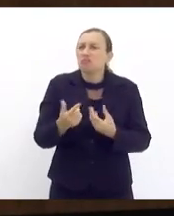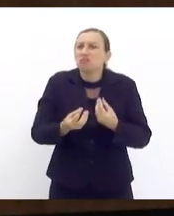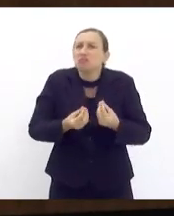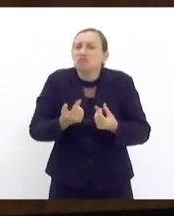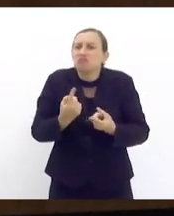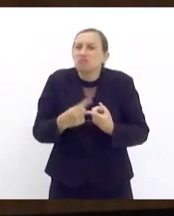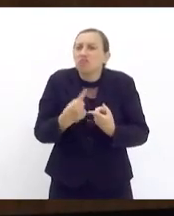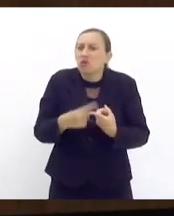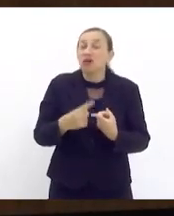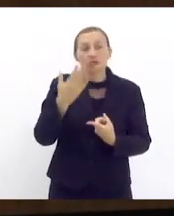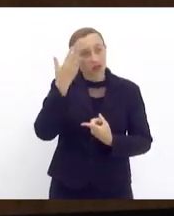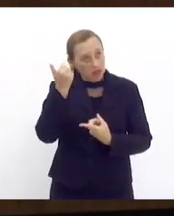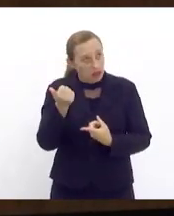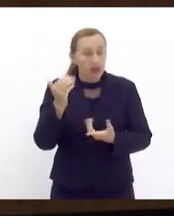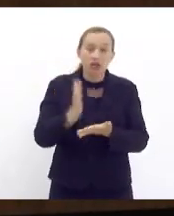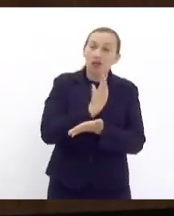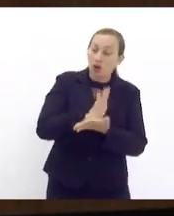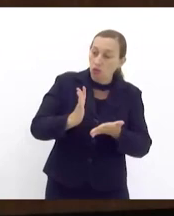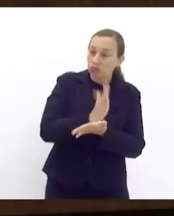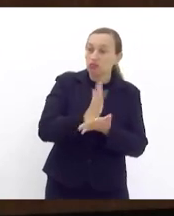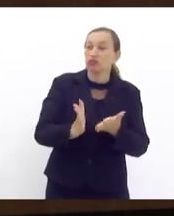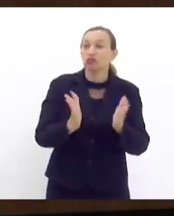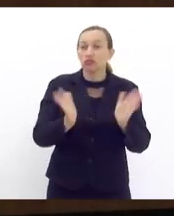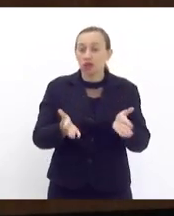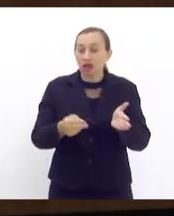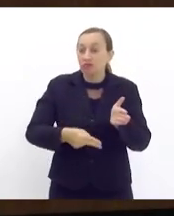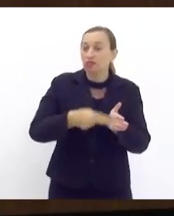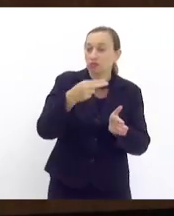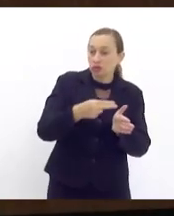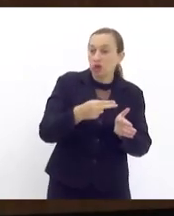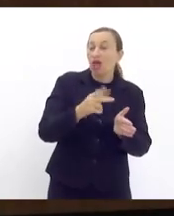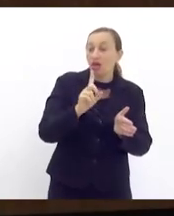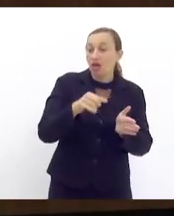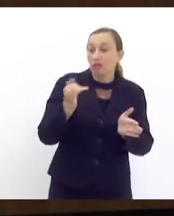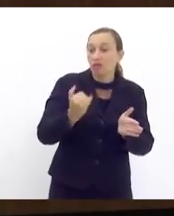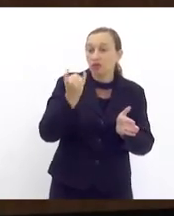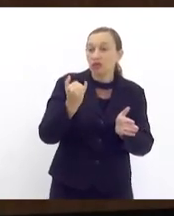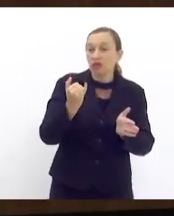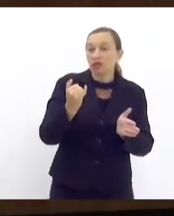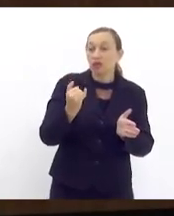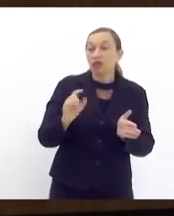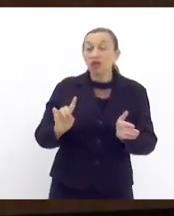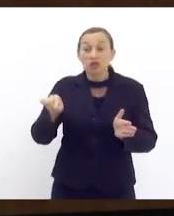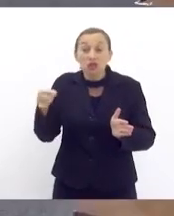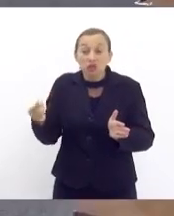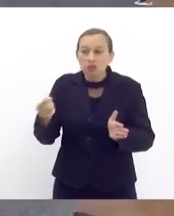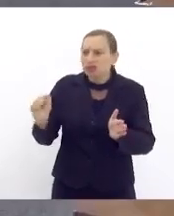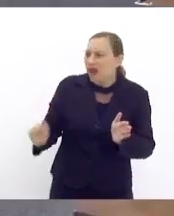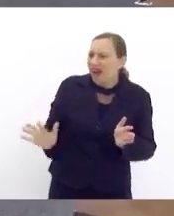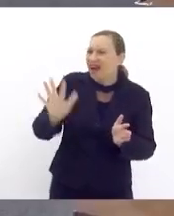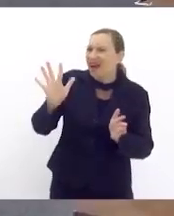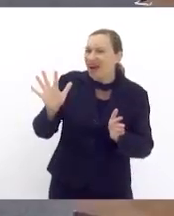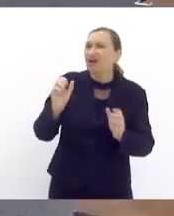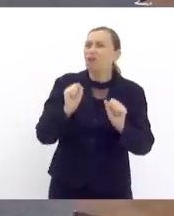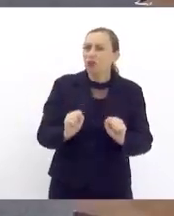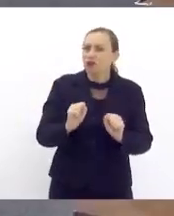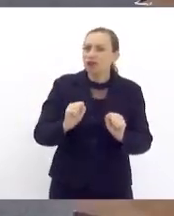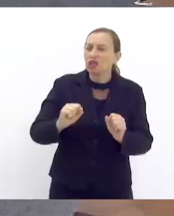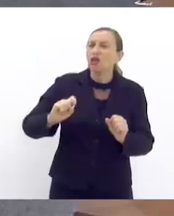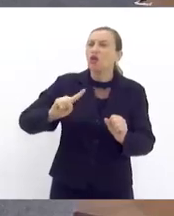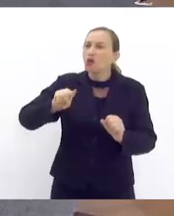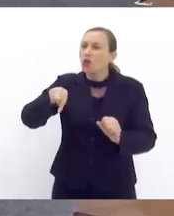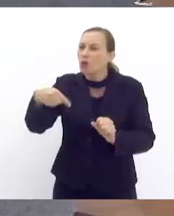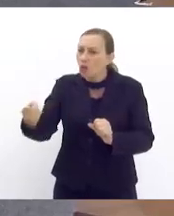nós sabemos quem alguns casos acesarem dispensável mas em muitos outros é uma intervenção cara desnecessária que pode ter outras